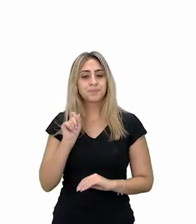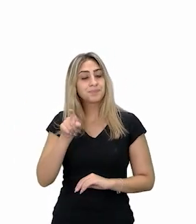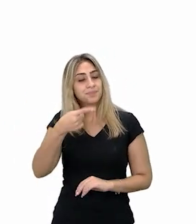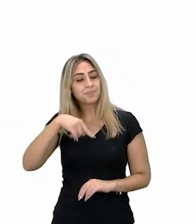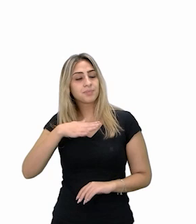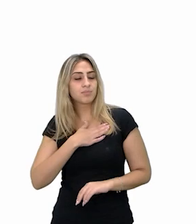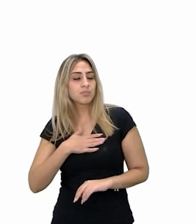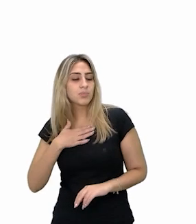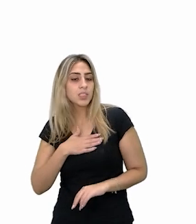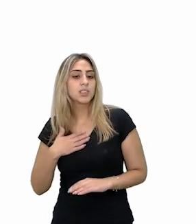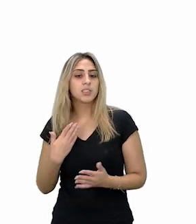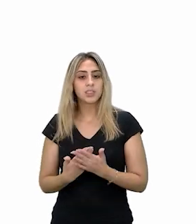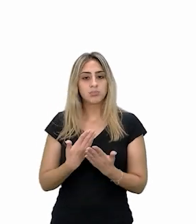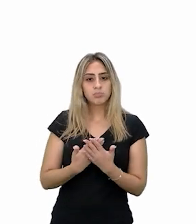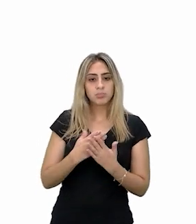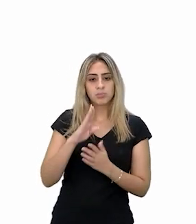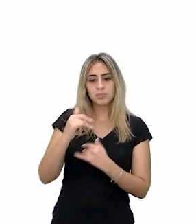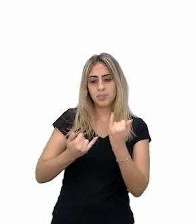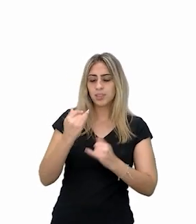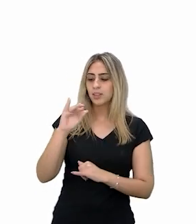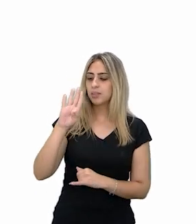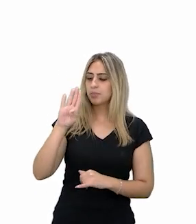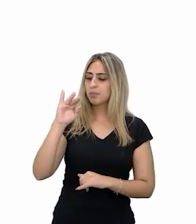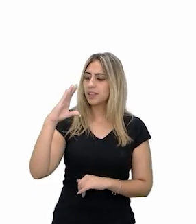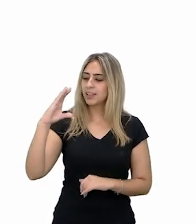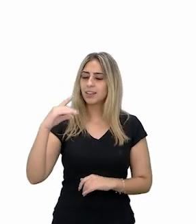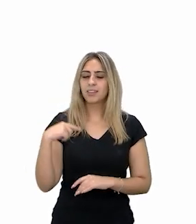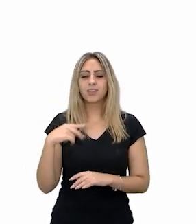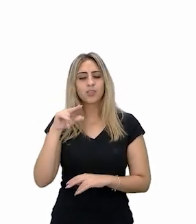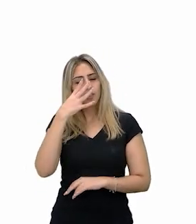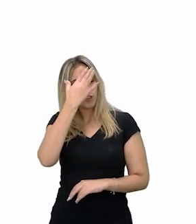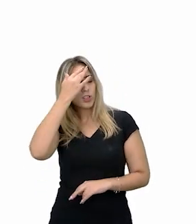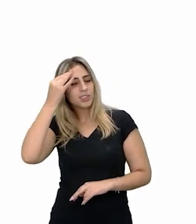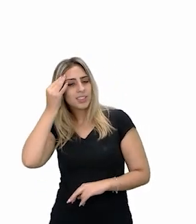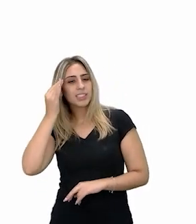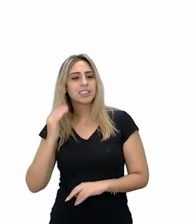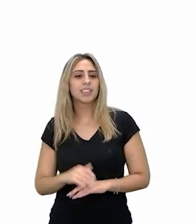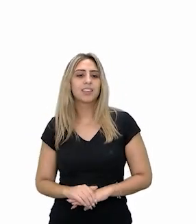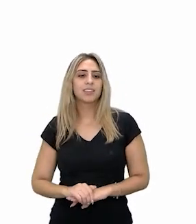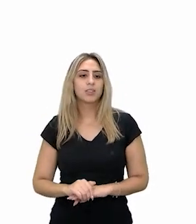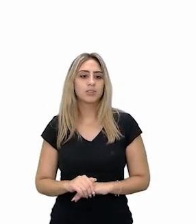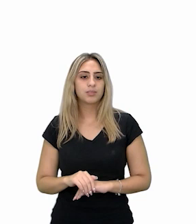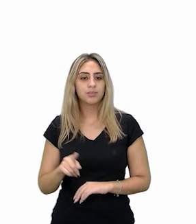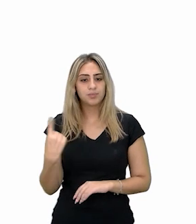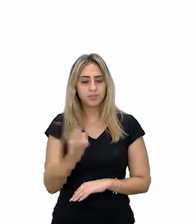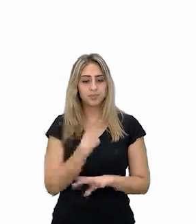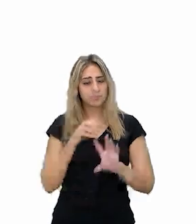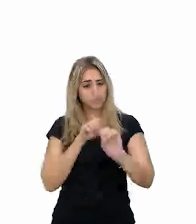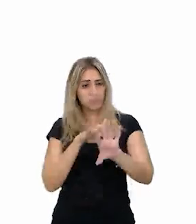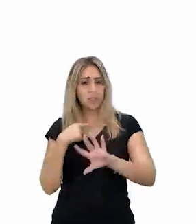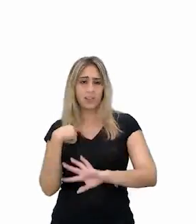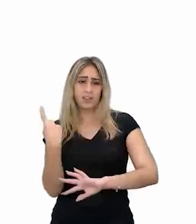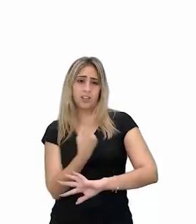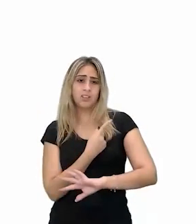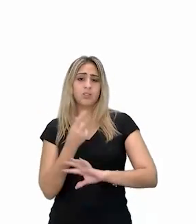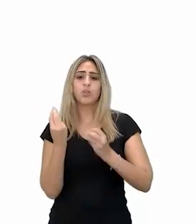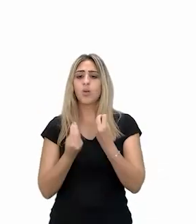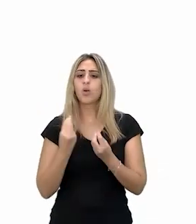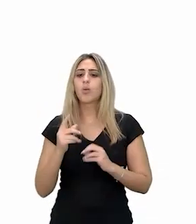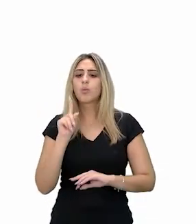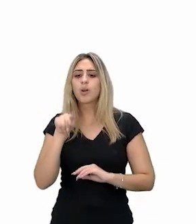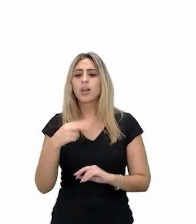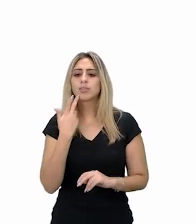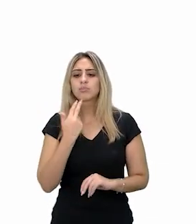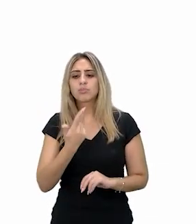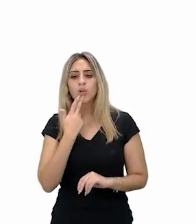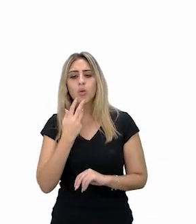gostava de assistir Mundo de Bikman quando a gente era mais jovem, eu nunca vou esquecer quando ele ensinava, né, para a gente qual que era as